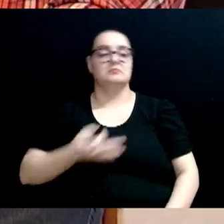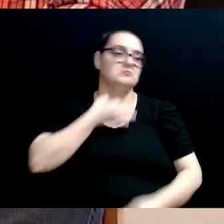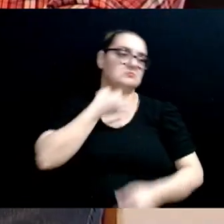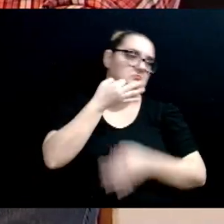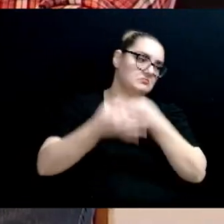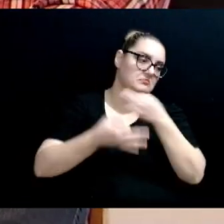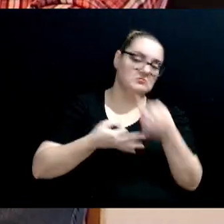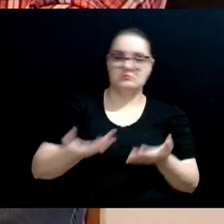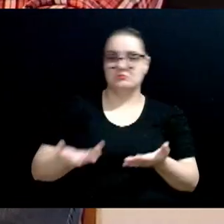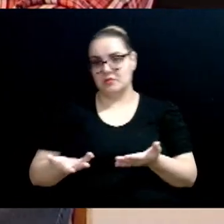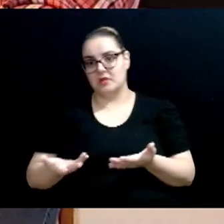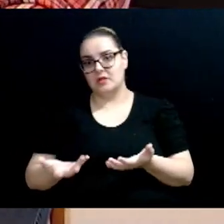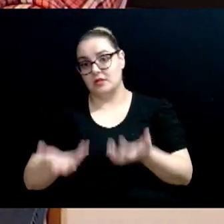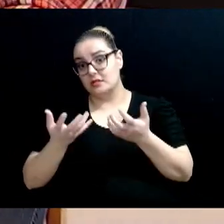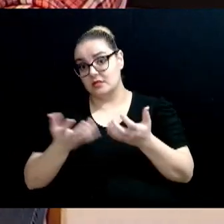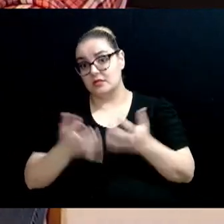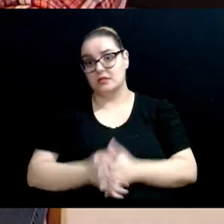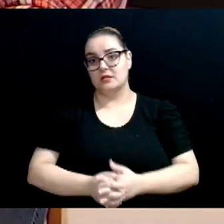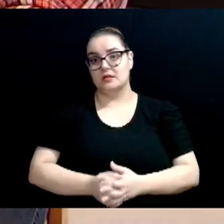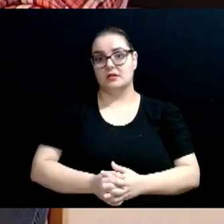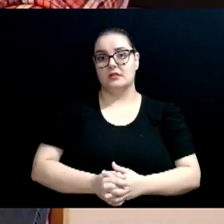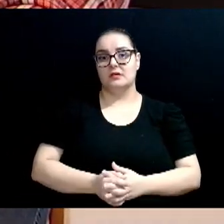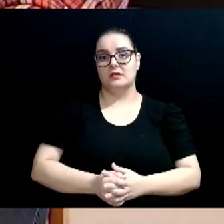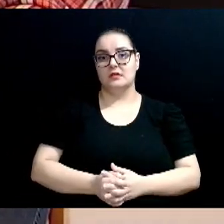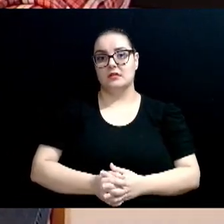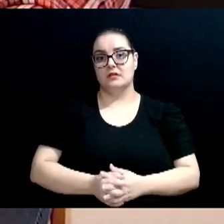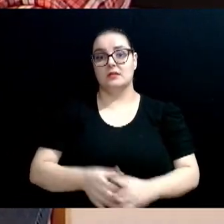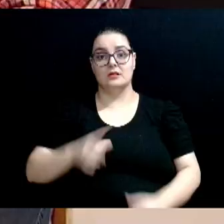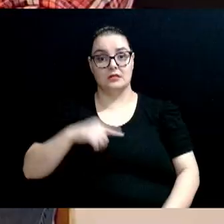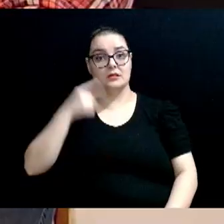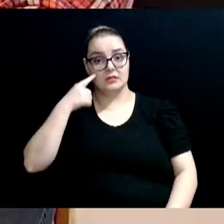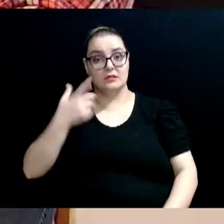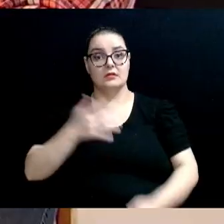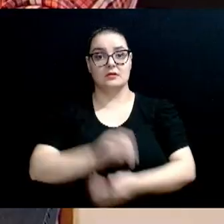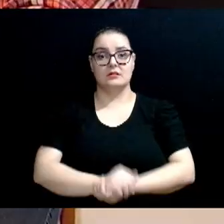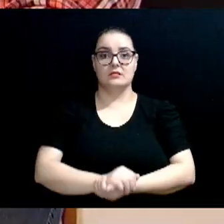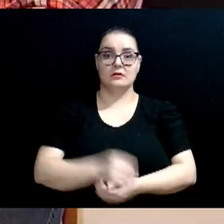que queira, que tenha essa intenção, vá,